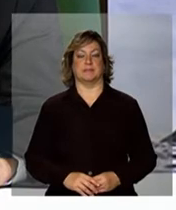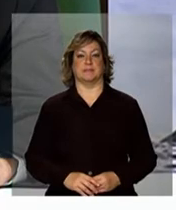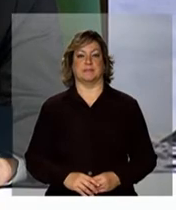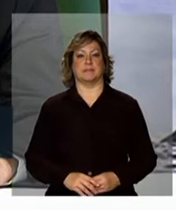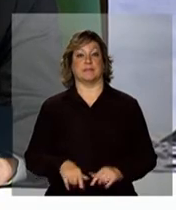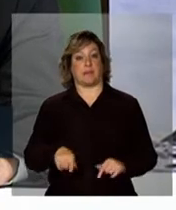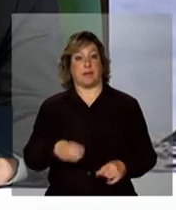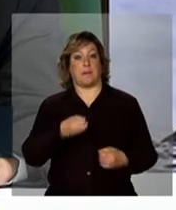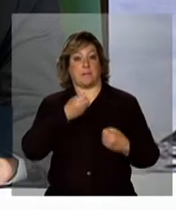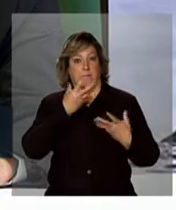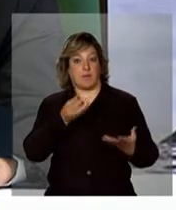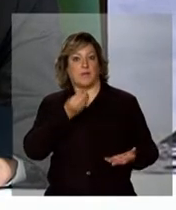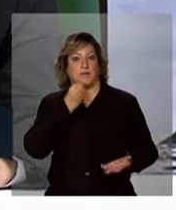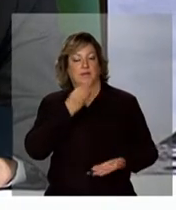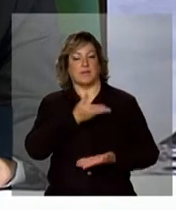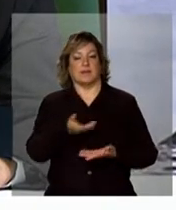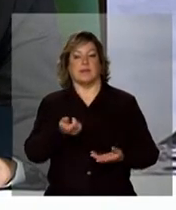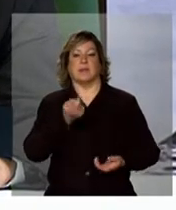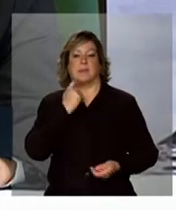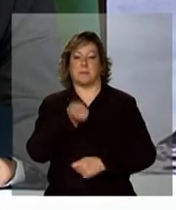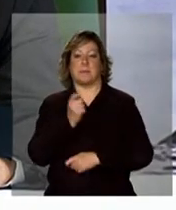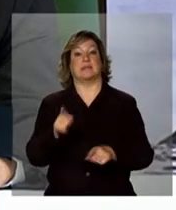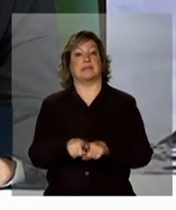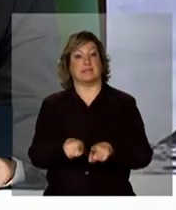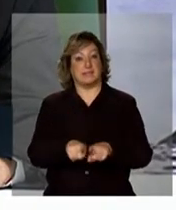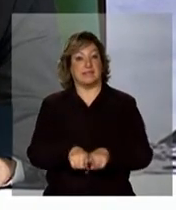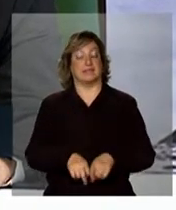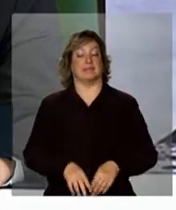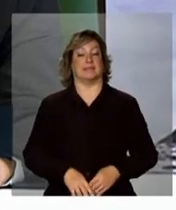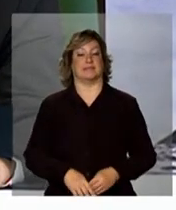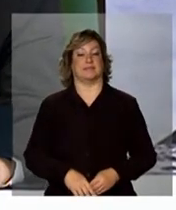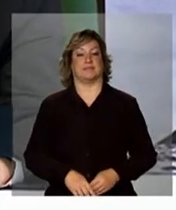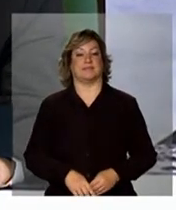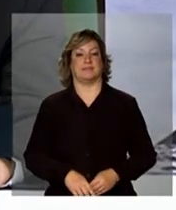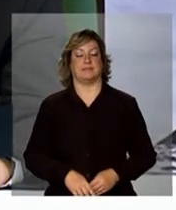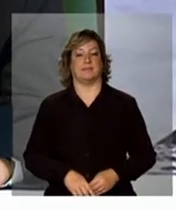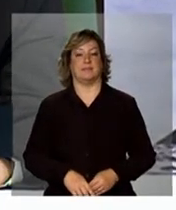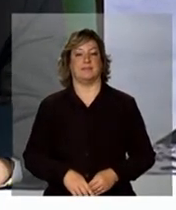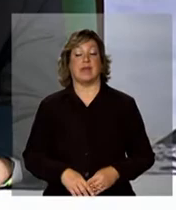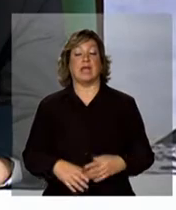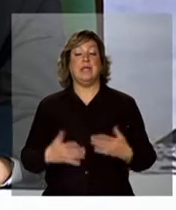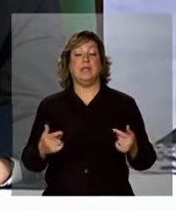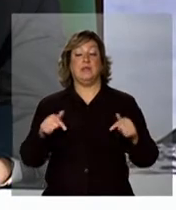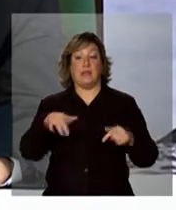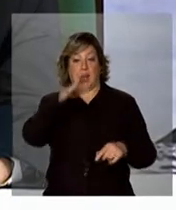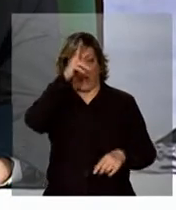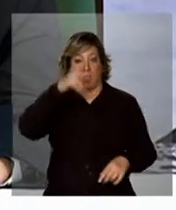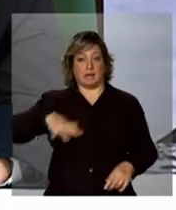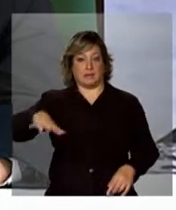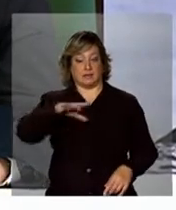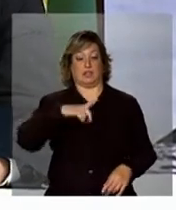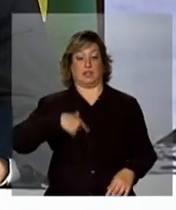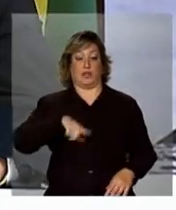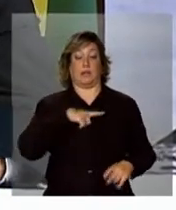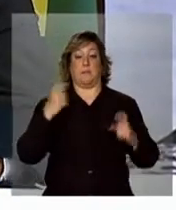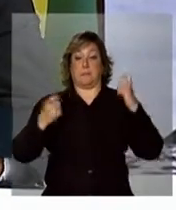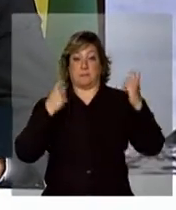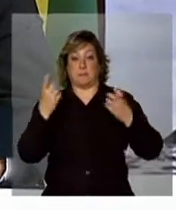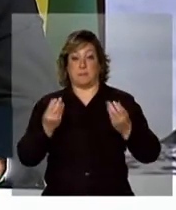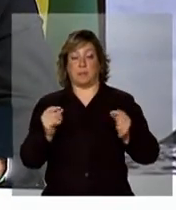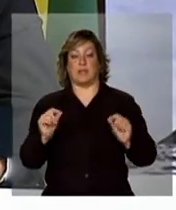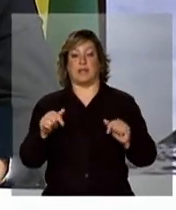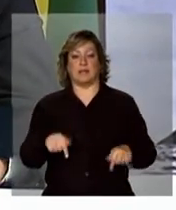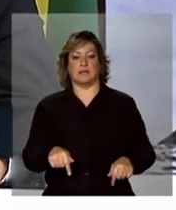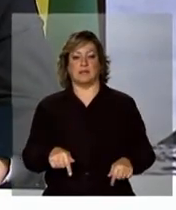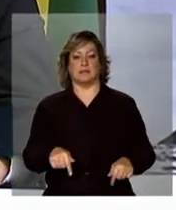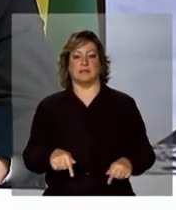É uma vantagem também para o pescador. Então, a questão do Amazonas, que nós estamos muito preocupados,